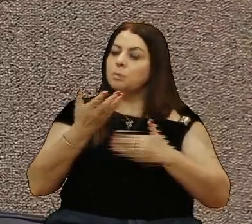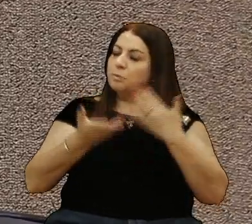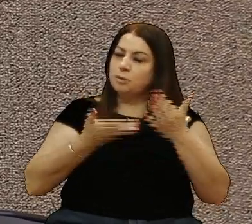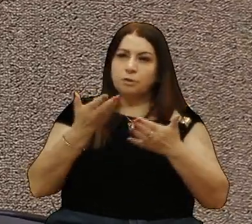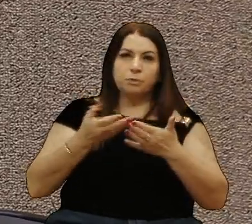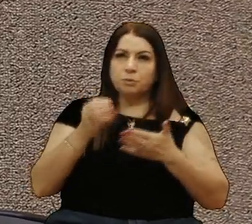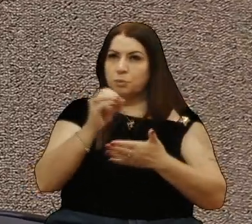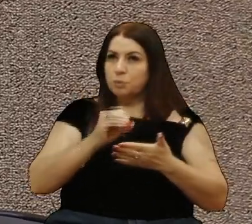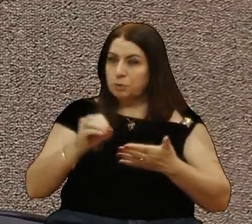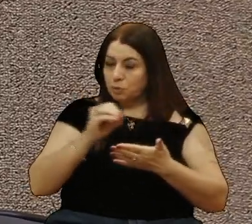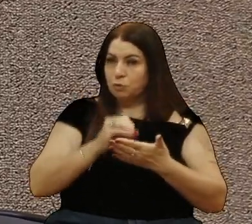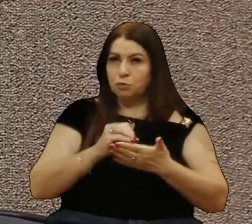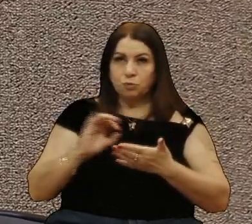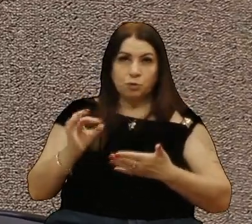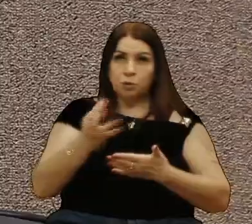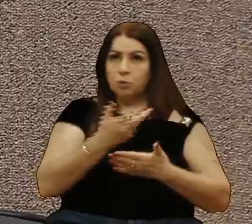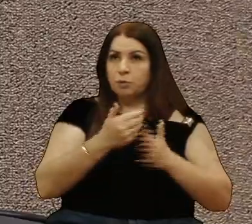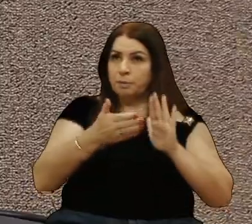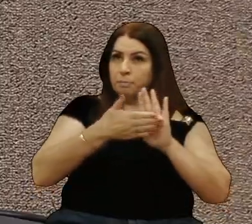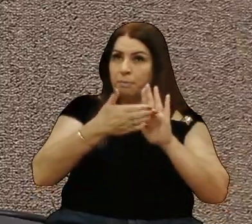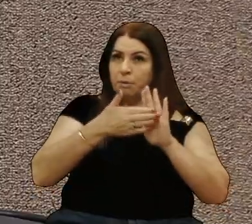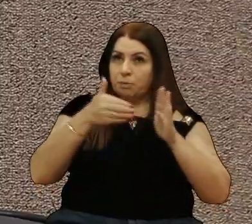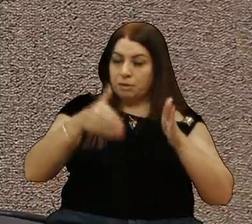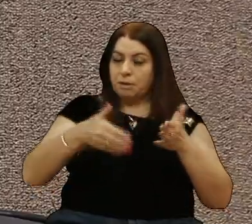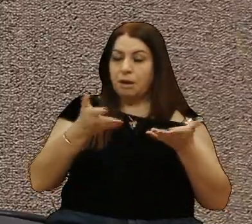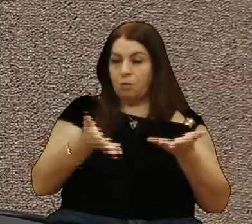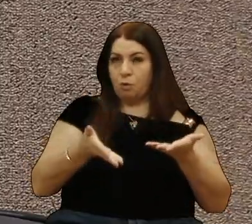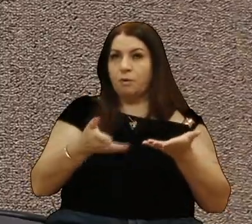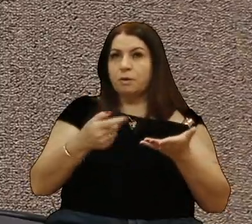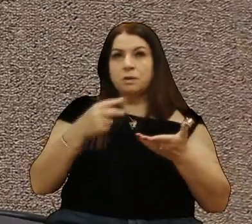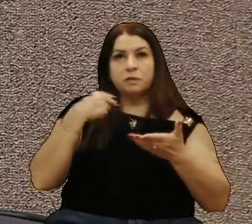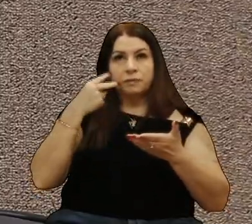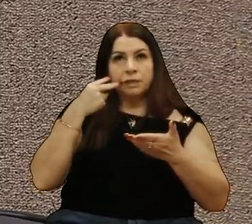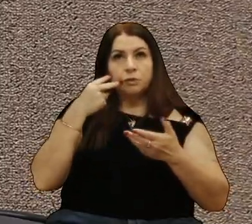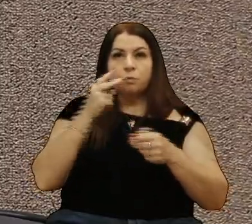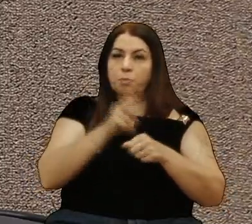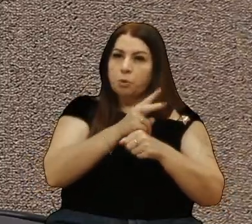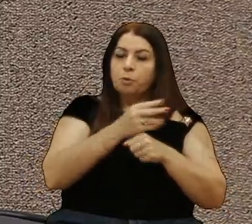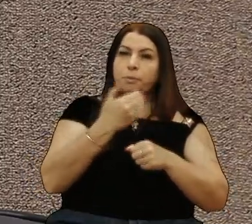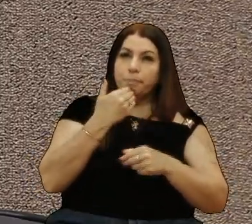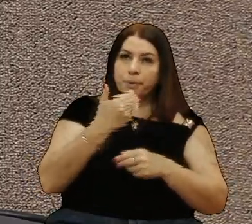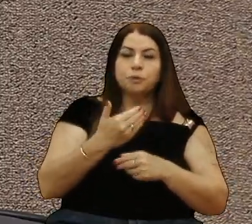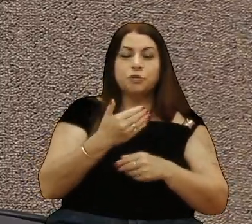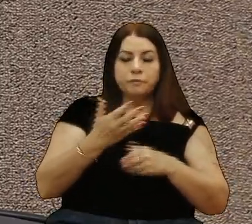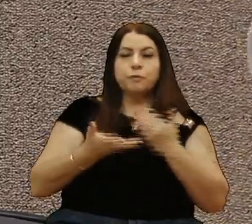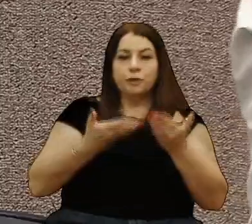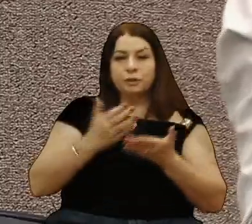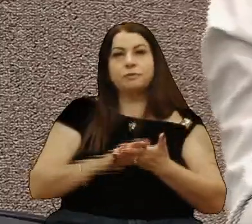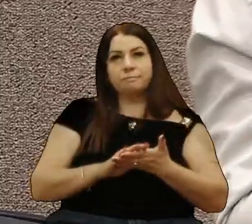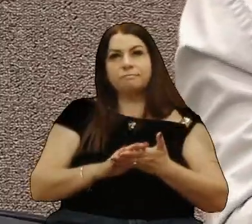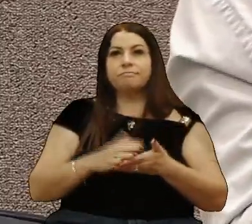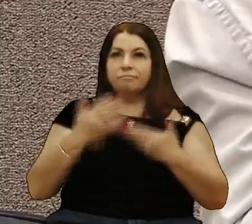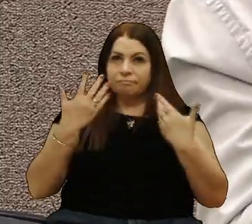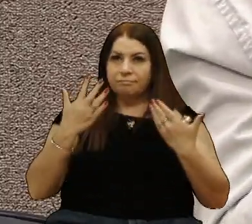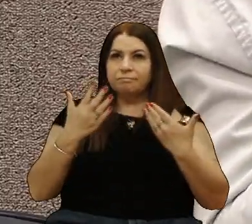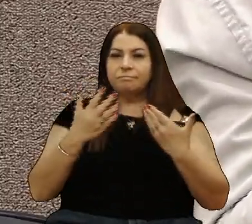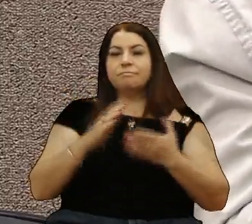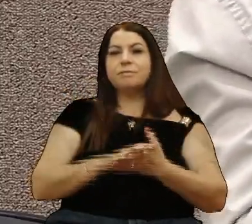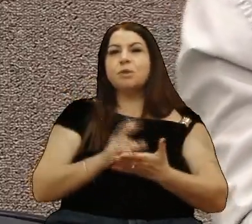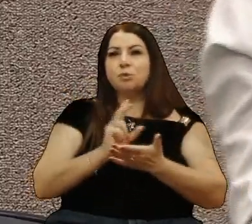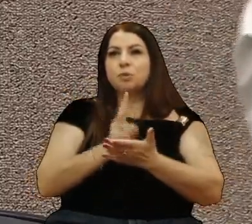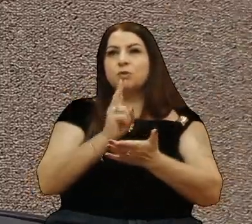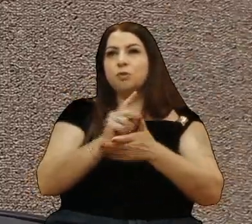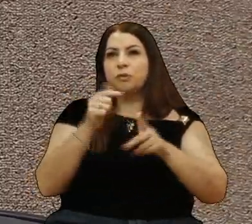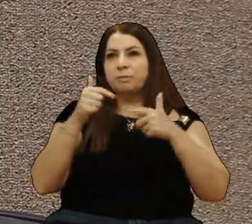está ótimo, e todas as pautas até o presente momento que esse vereador aqui pediu, foram atendidas. Então, parabéns, Weber, e